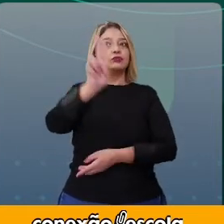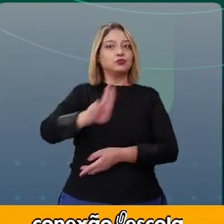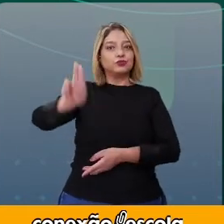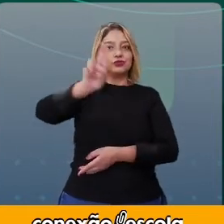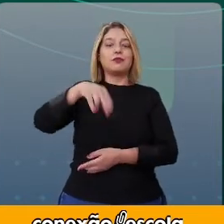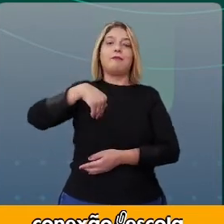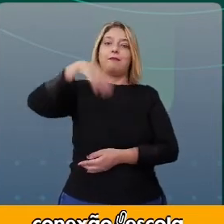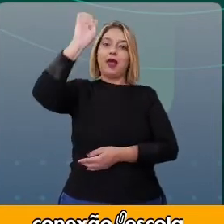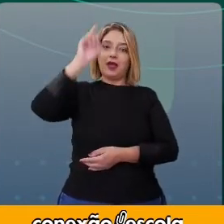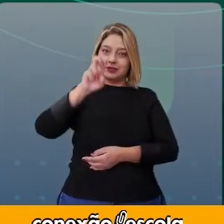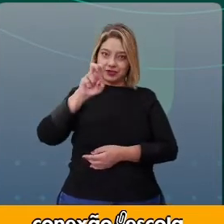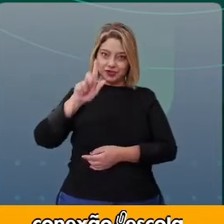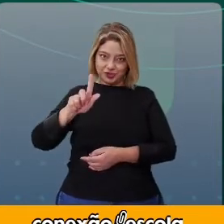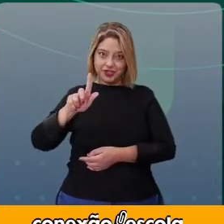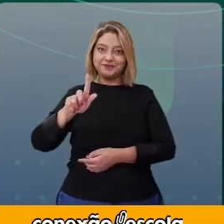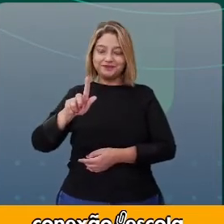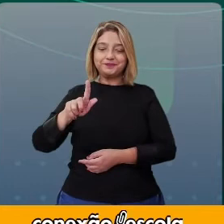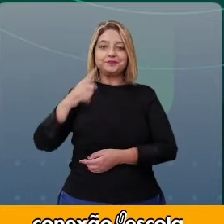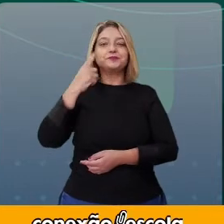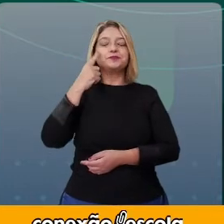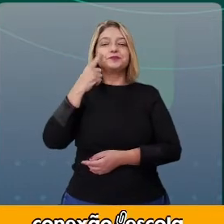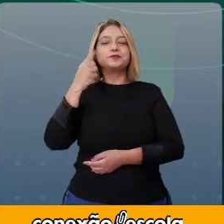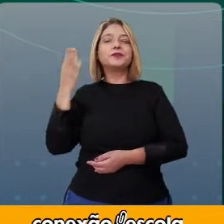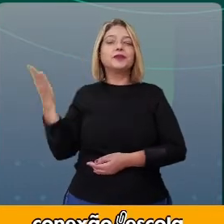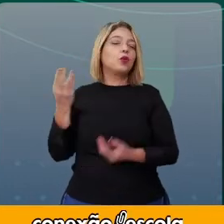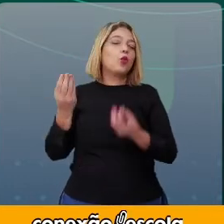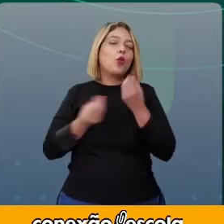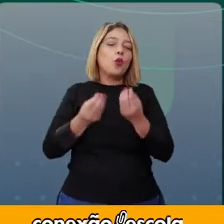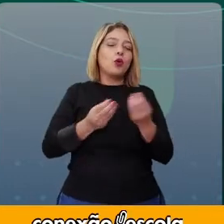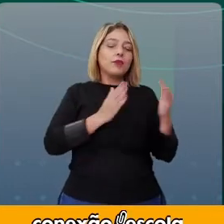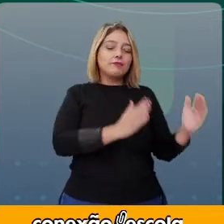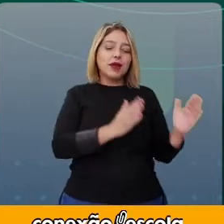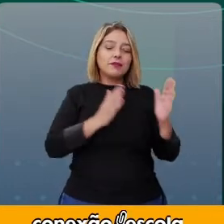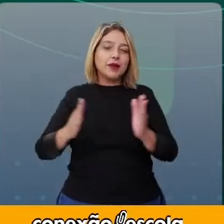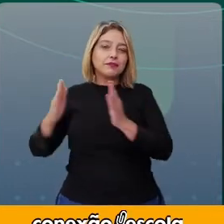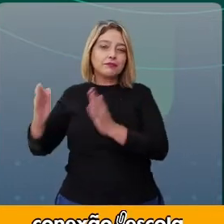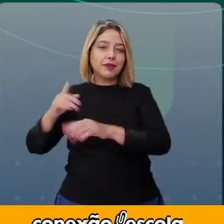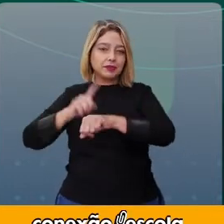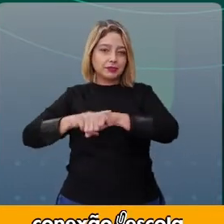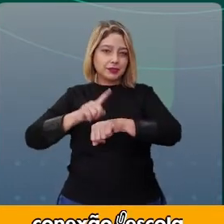5G, Vamos observar essa linha do tempo que compõe ainda esse texto.